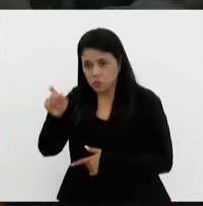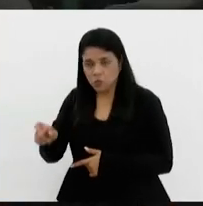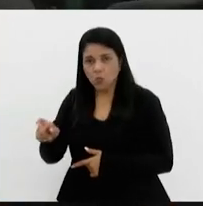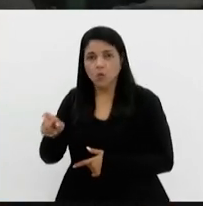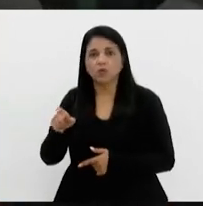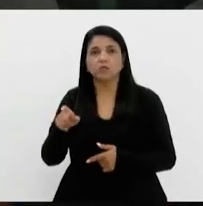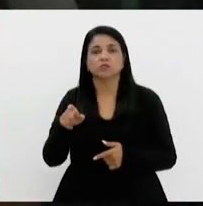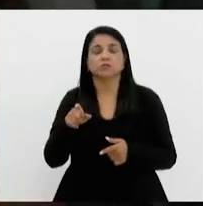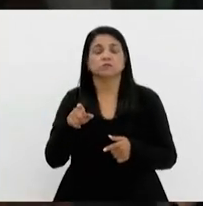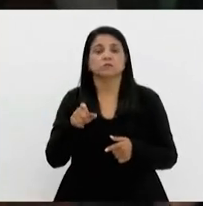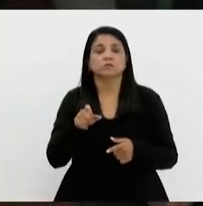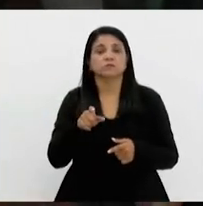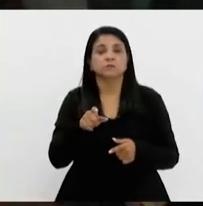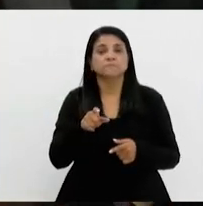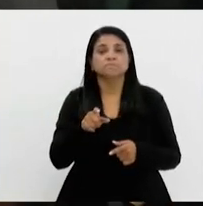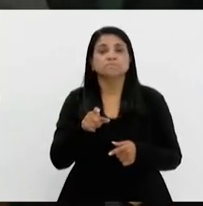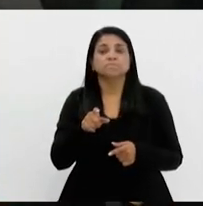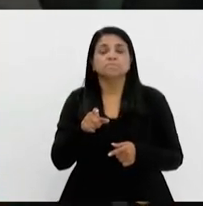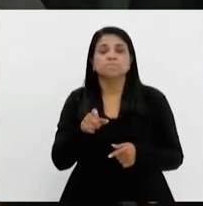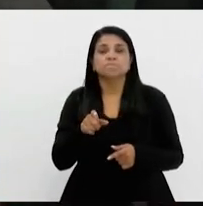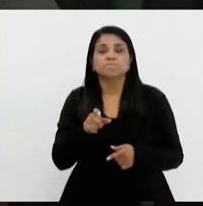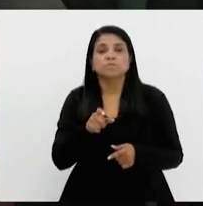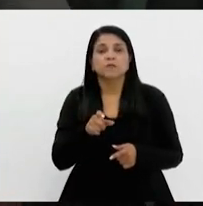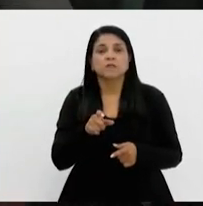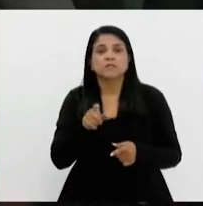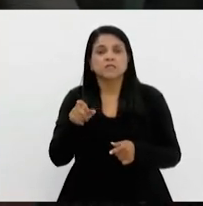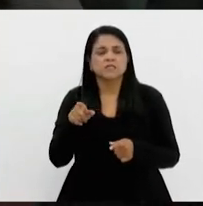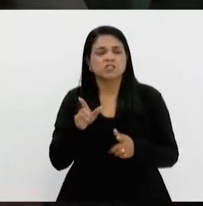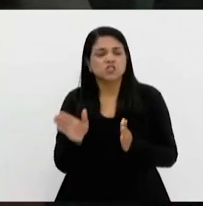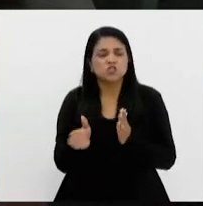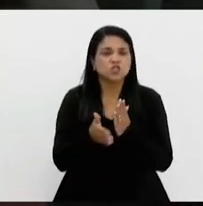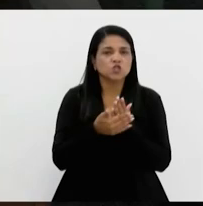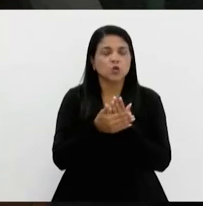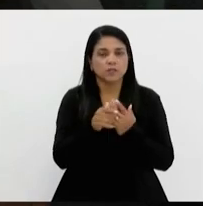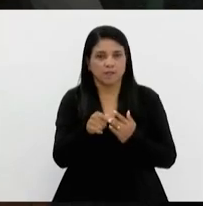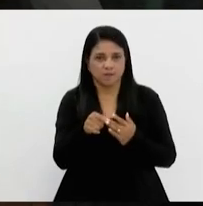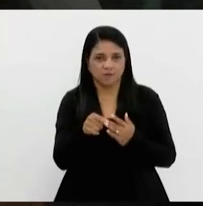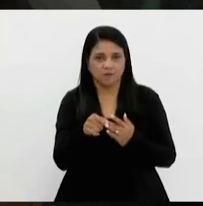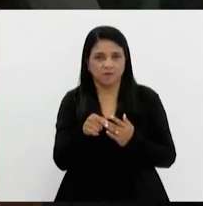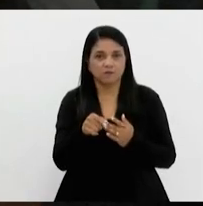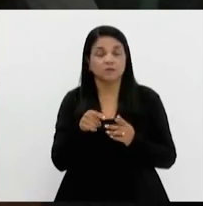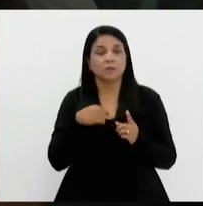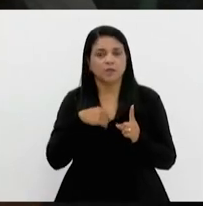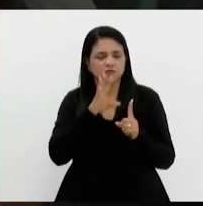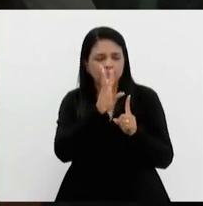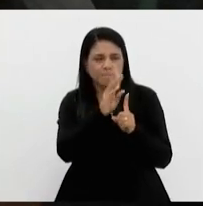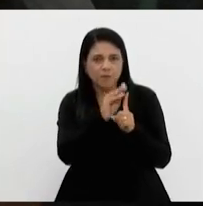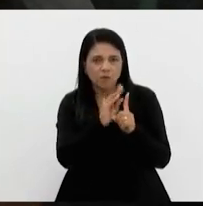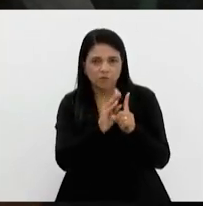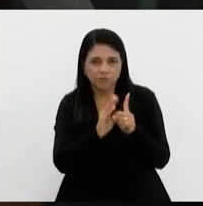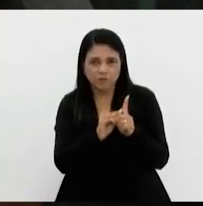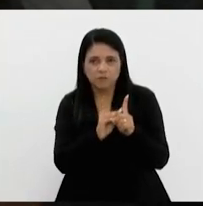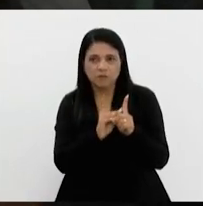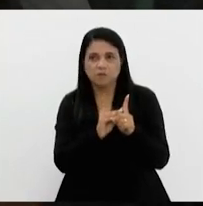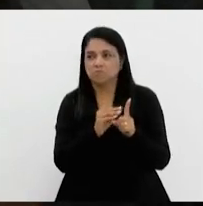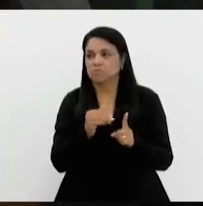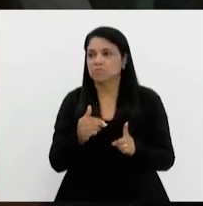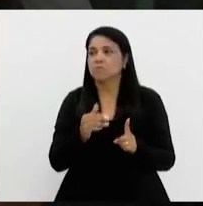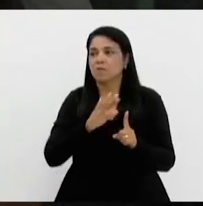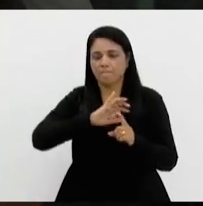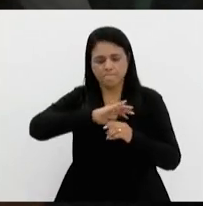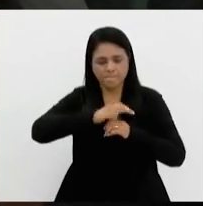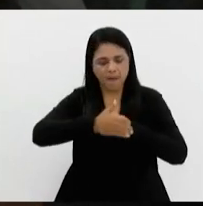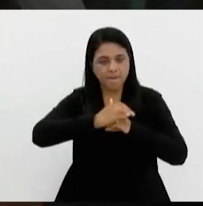envoltos, inclusive, como abafaram isso, mas em casos de pedofilia, e a gente não pode esquecer o que